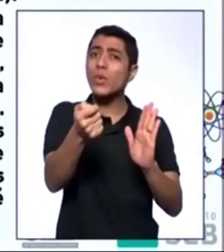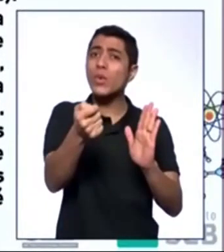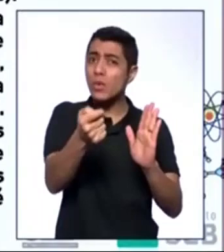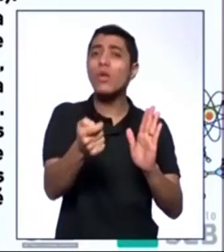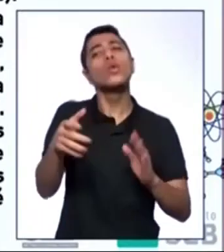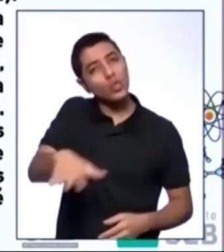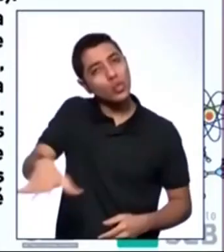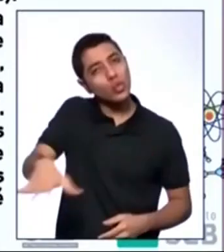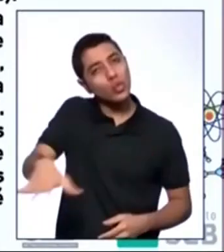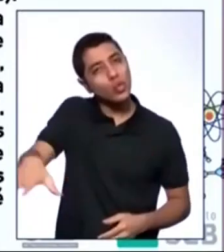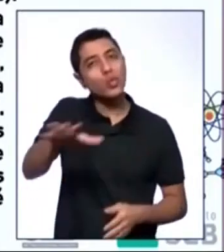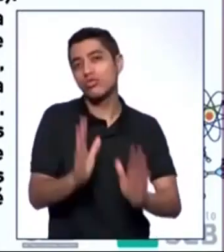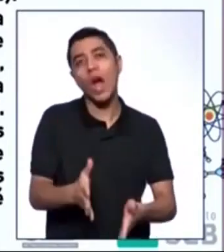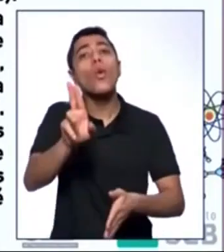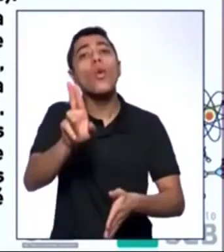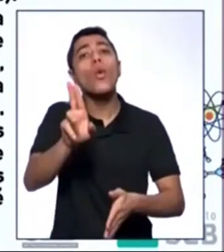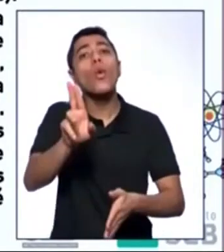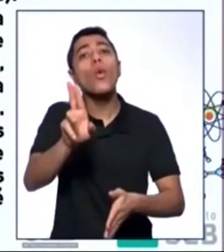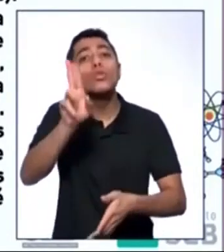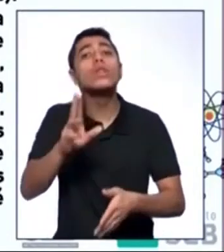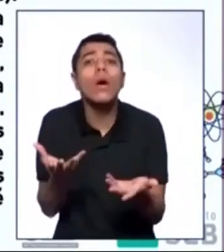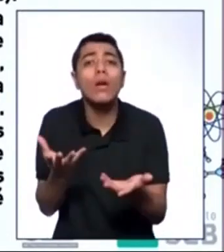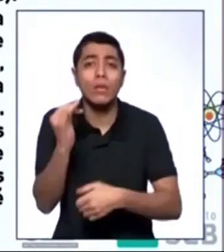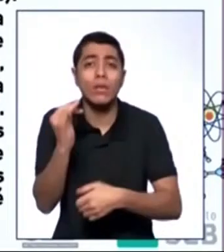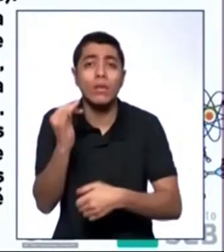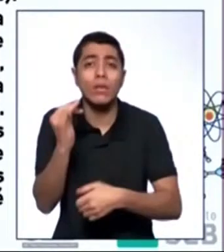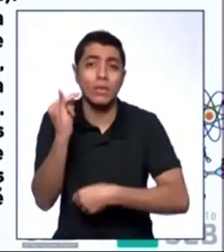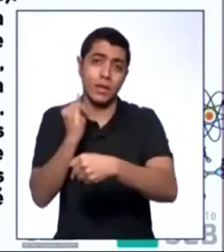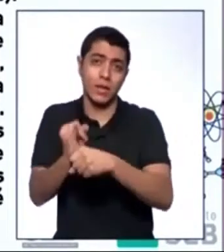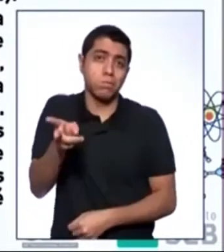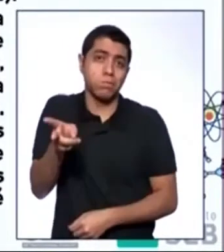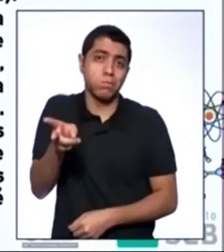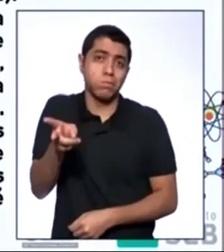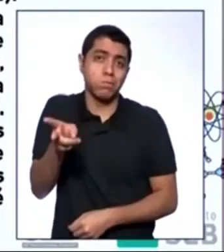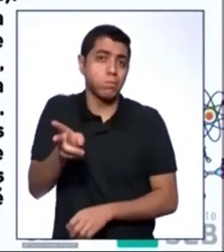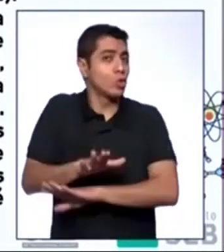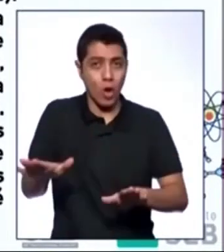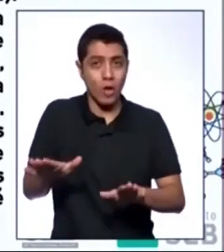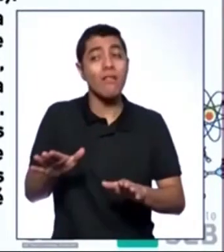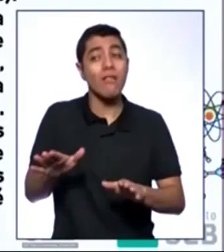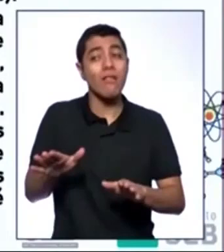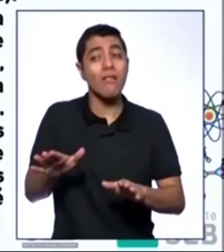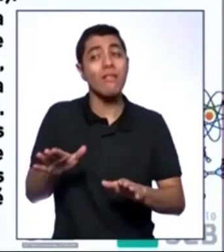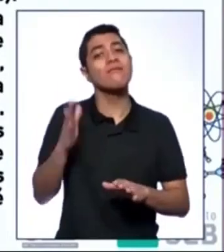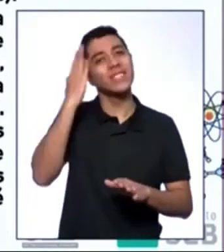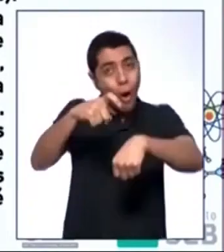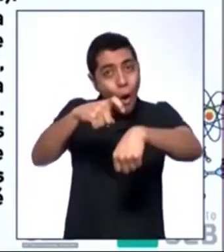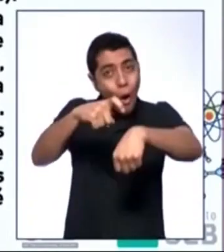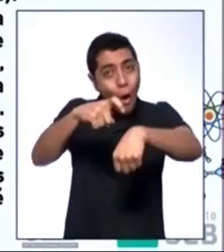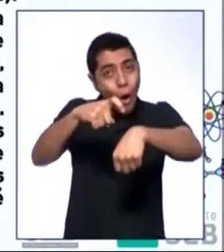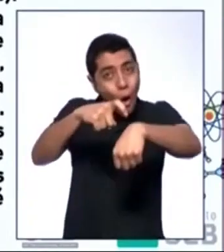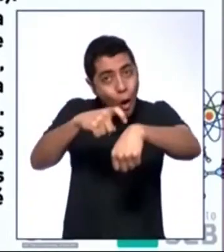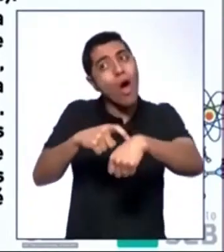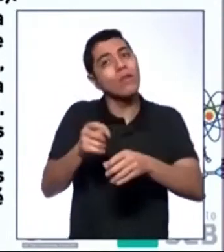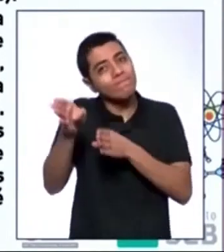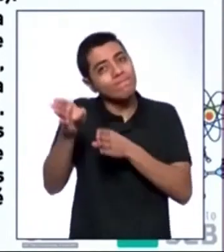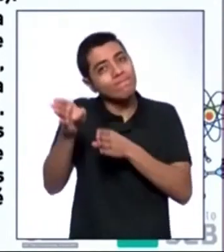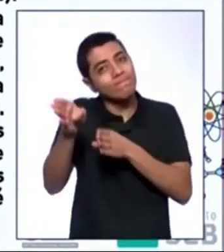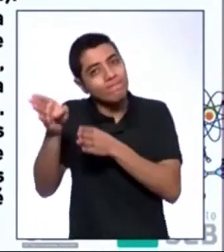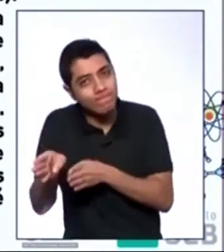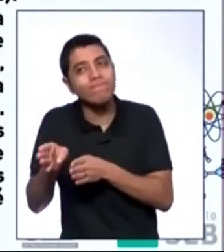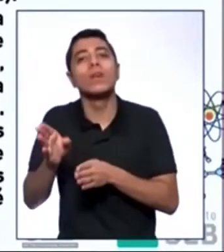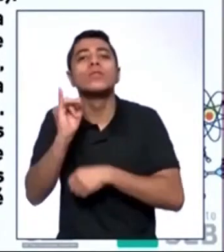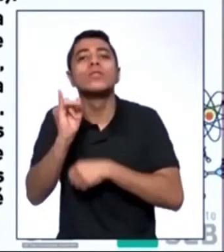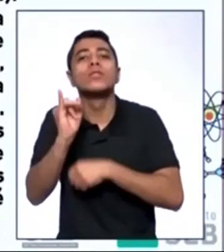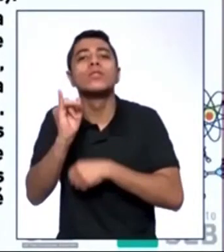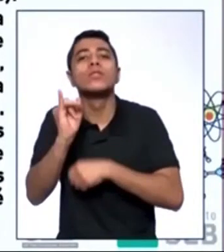habitat natural. Aliás, aí está a questão, saber separar bem a hora em que podemos escrever de qualquer jeito